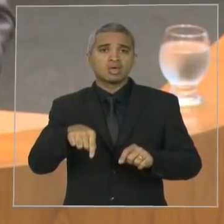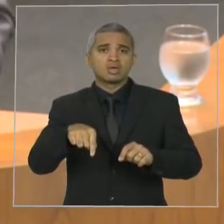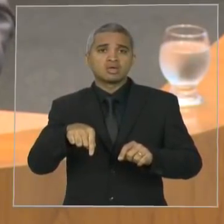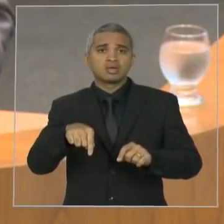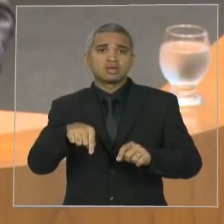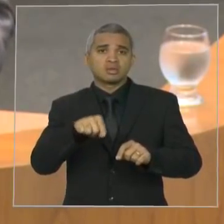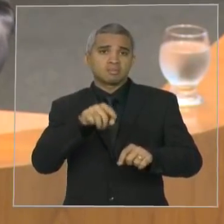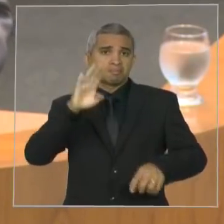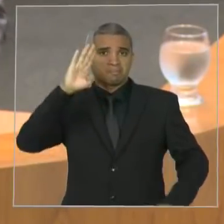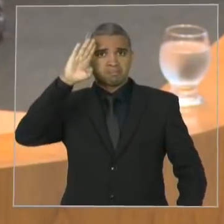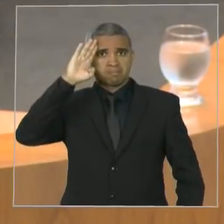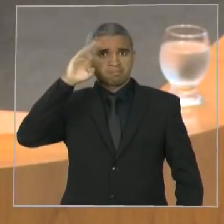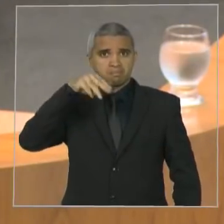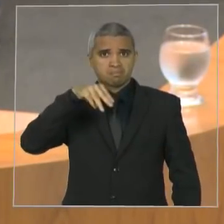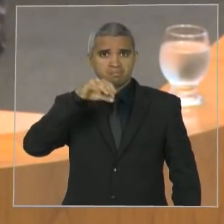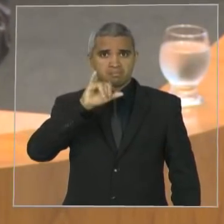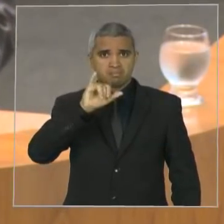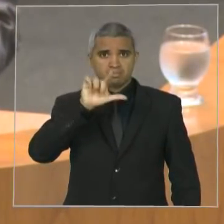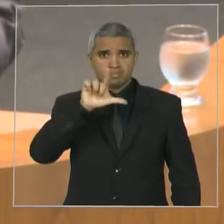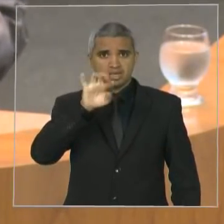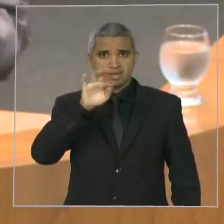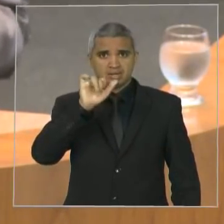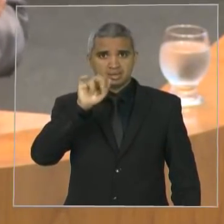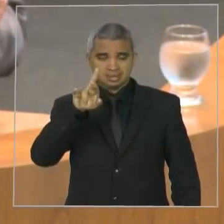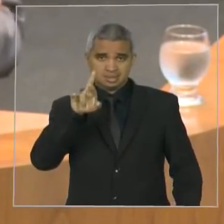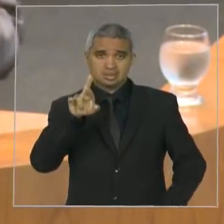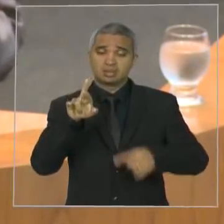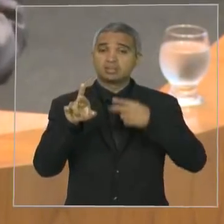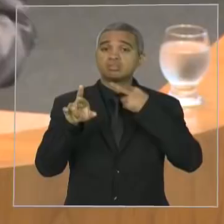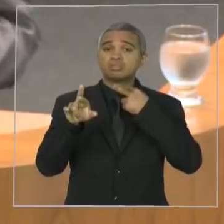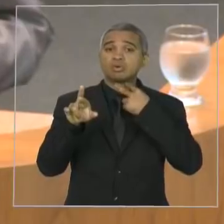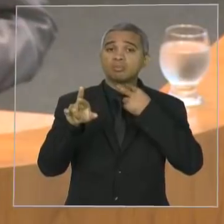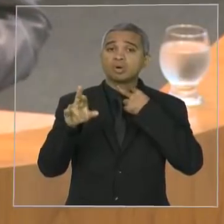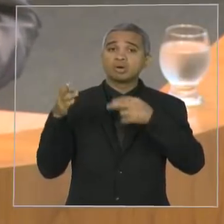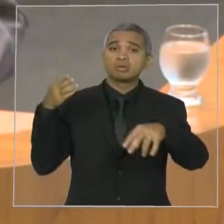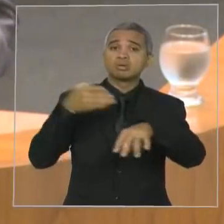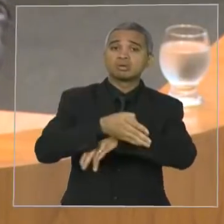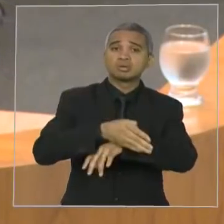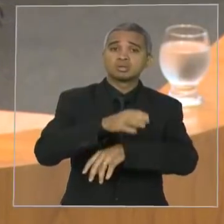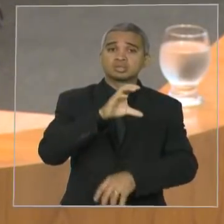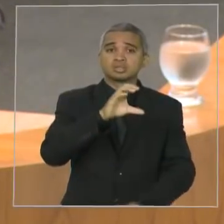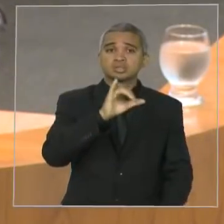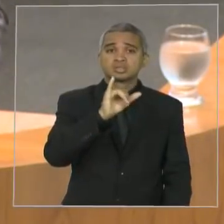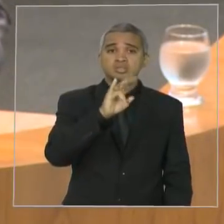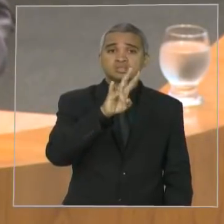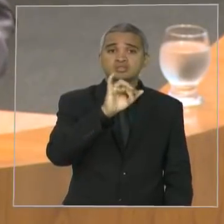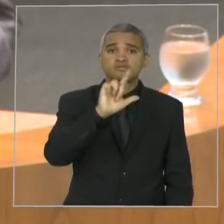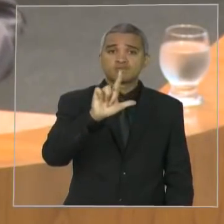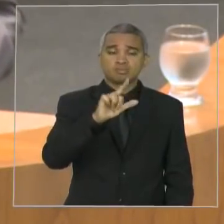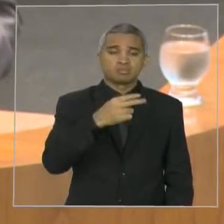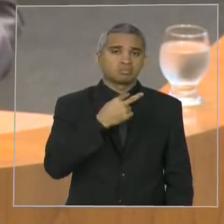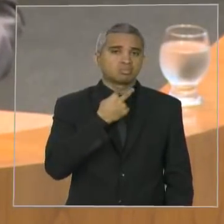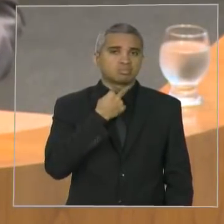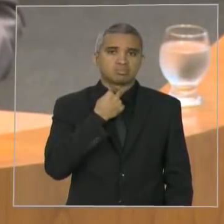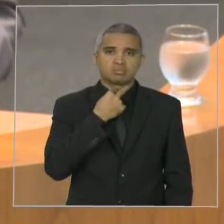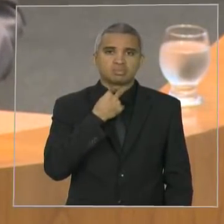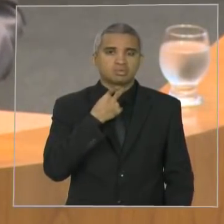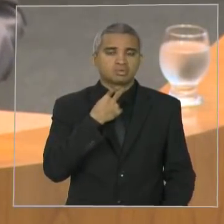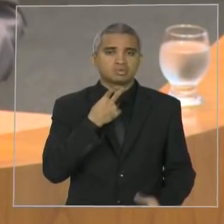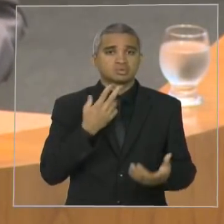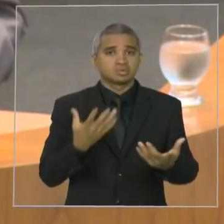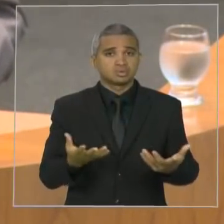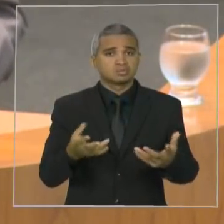ver, é um retrocesso democrático. E, segundo a estudiosa do